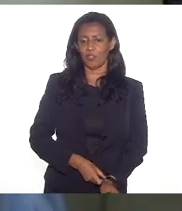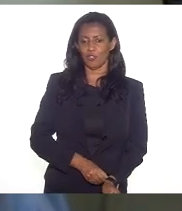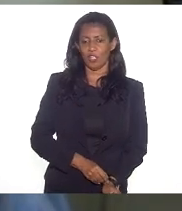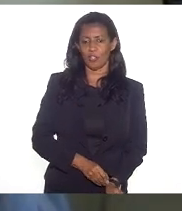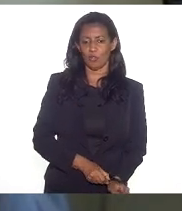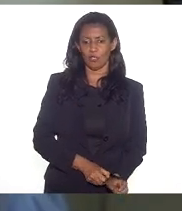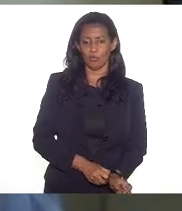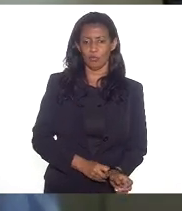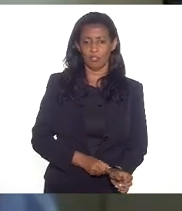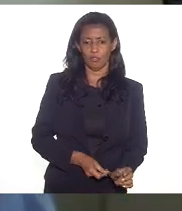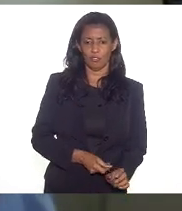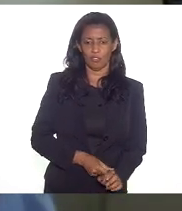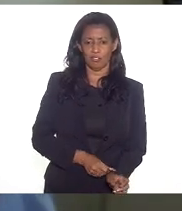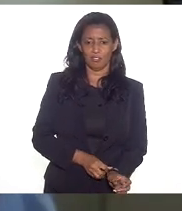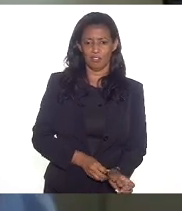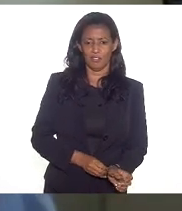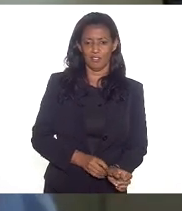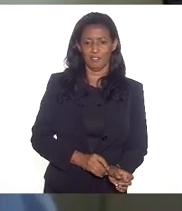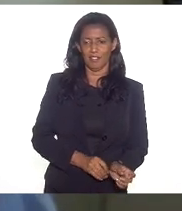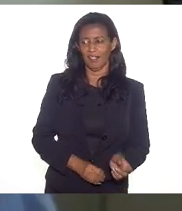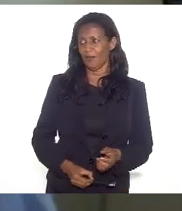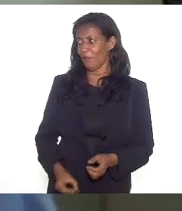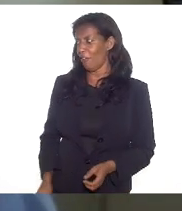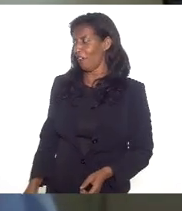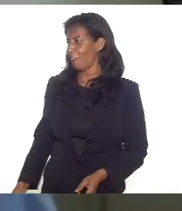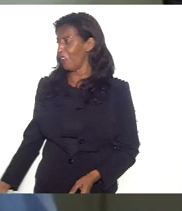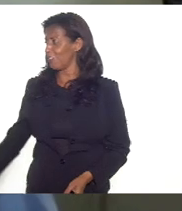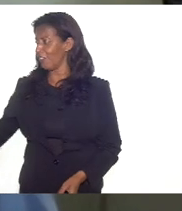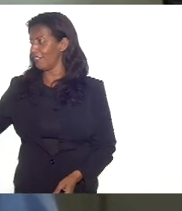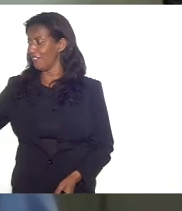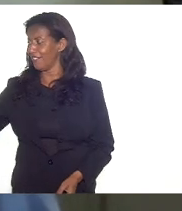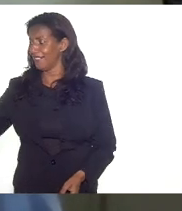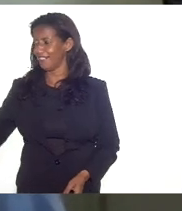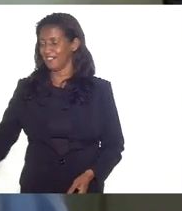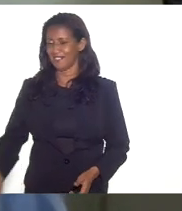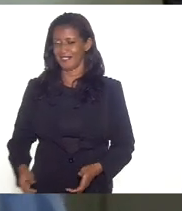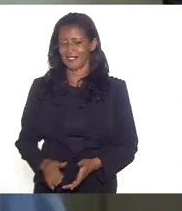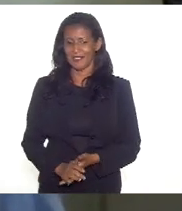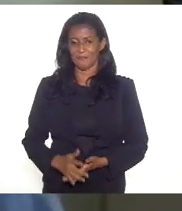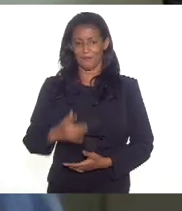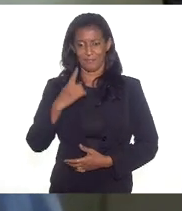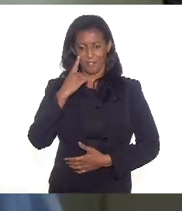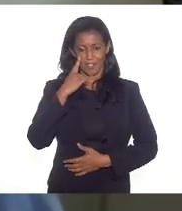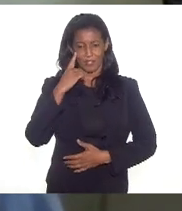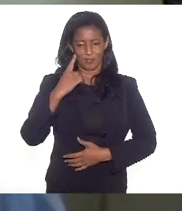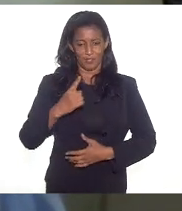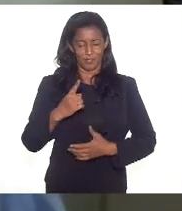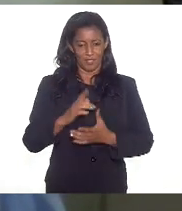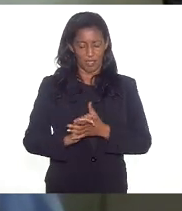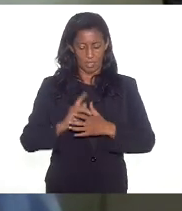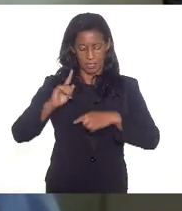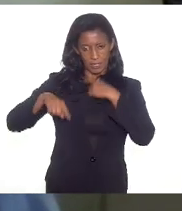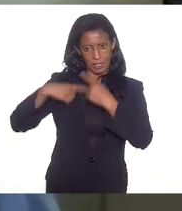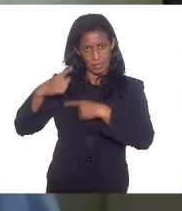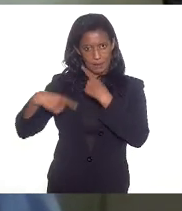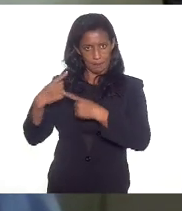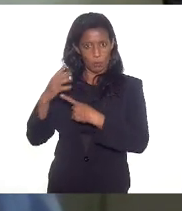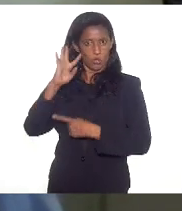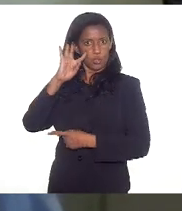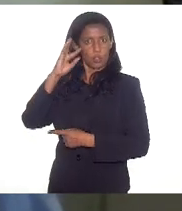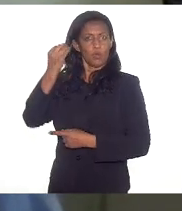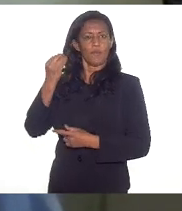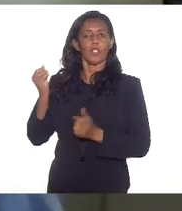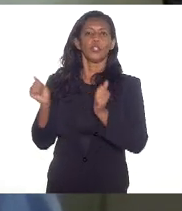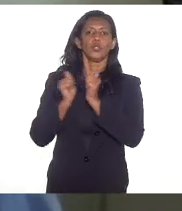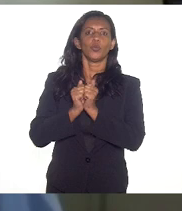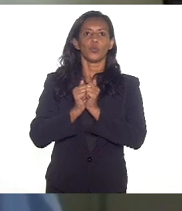desejo, o meu parecer seria constitucionalidade puro para a gente decidir depois, função das